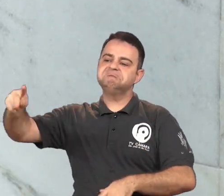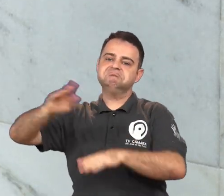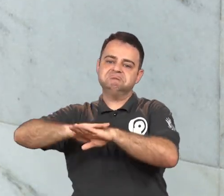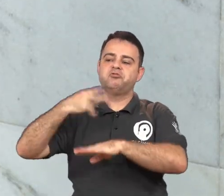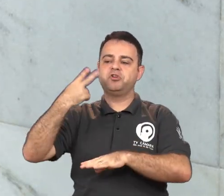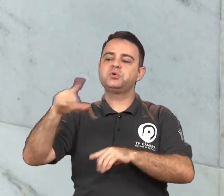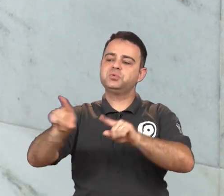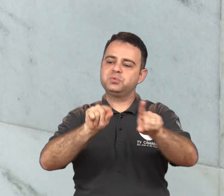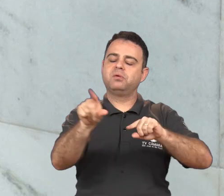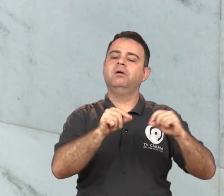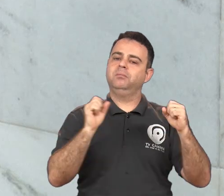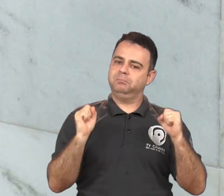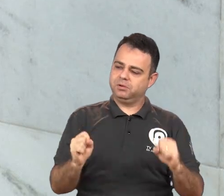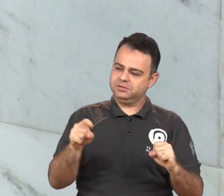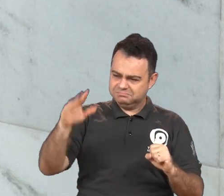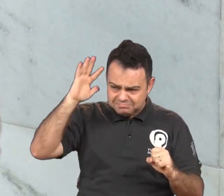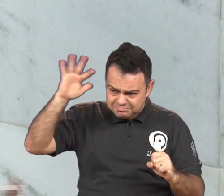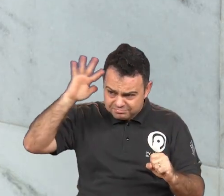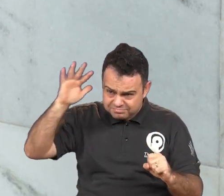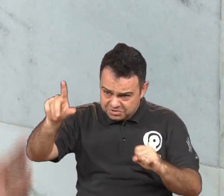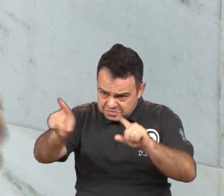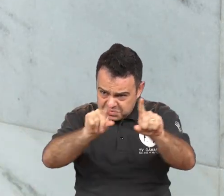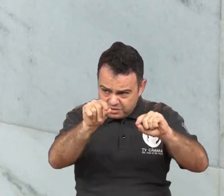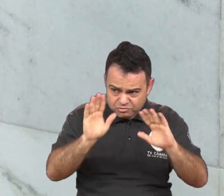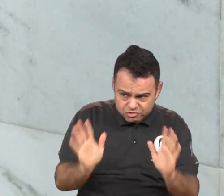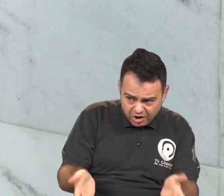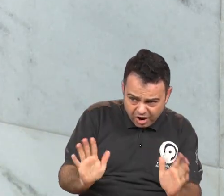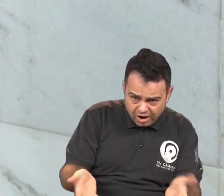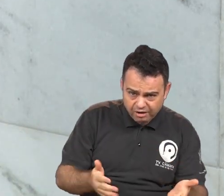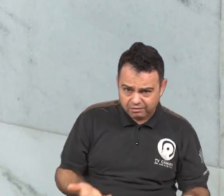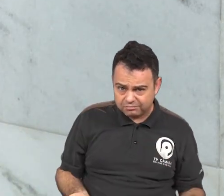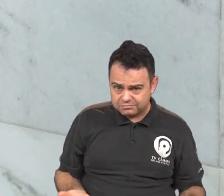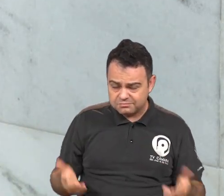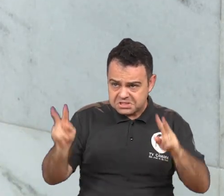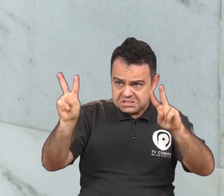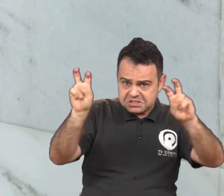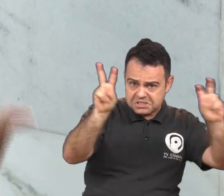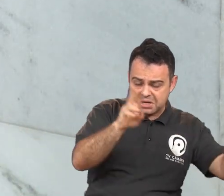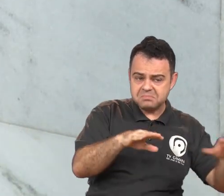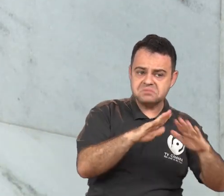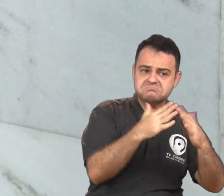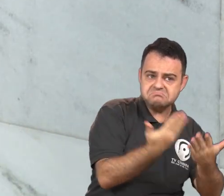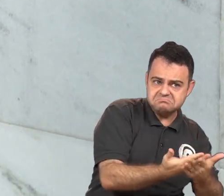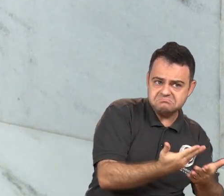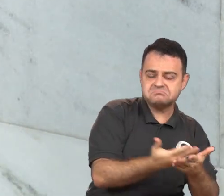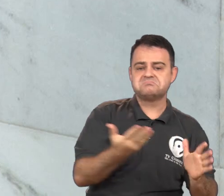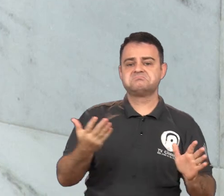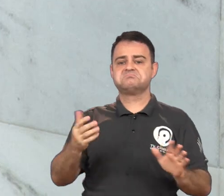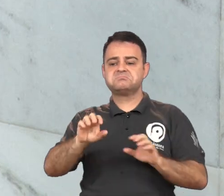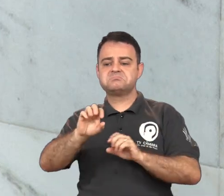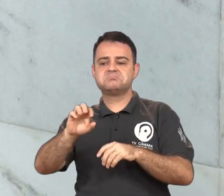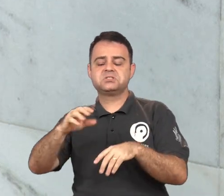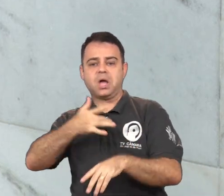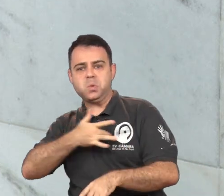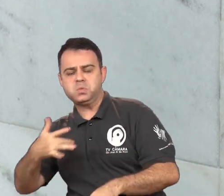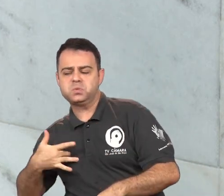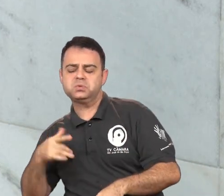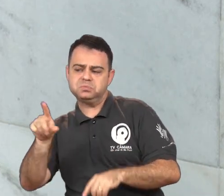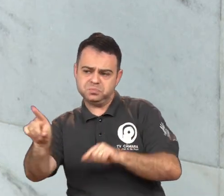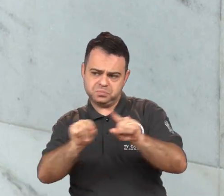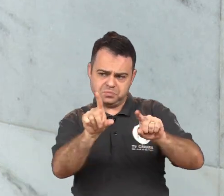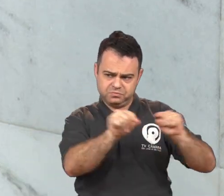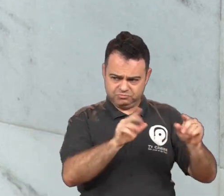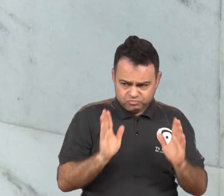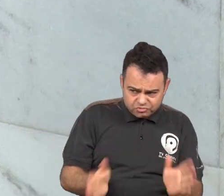impositivas. A senhora já pensa para quais instituições ou setores pretende destinar a verba que cabe ao